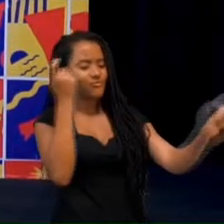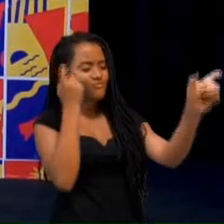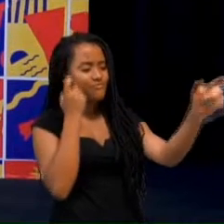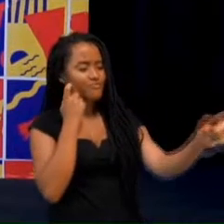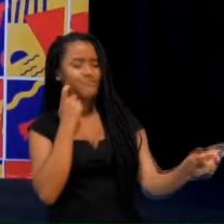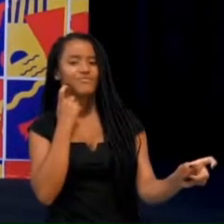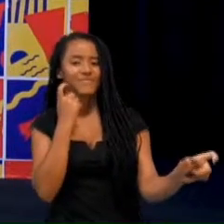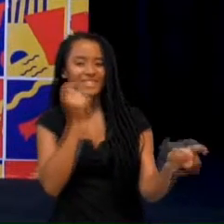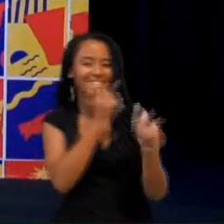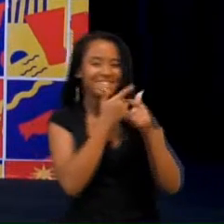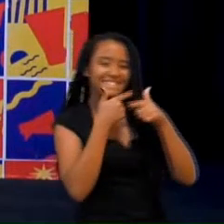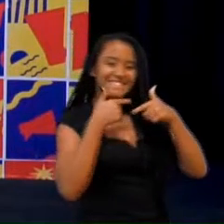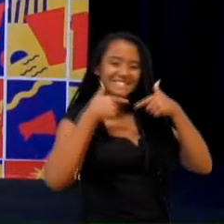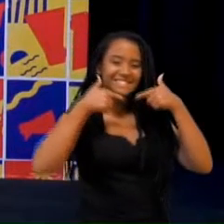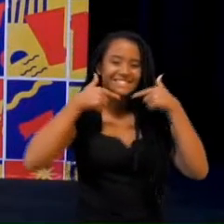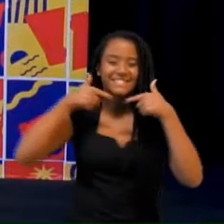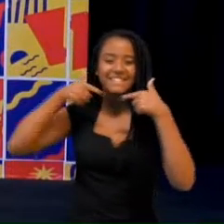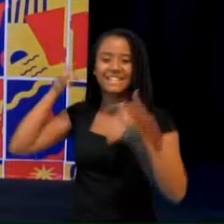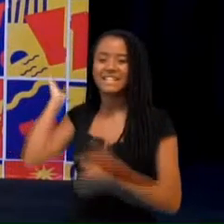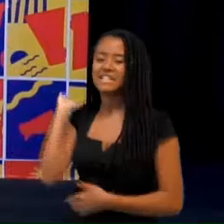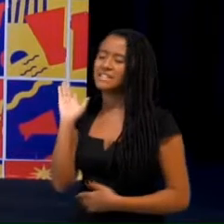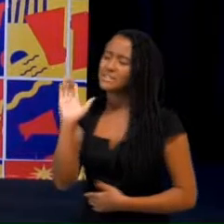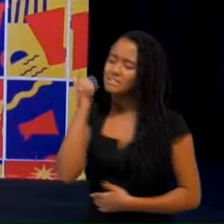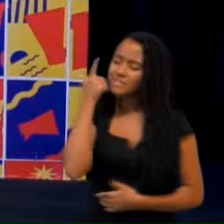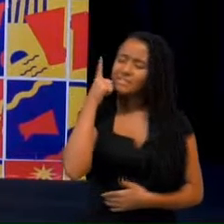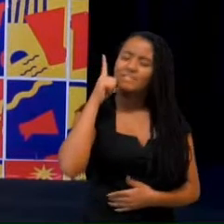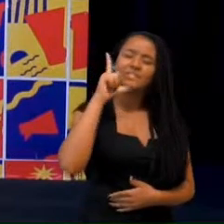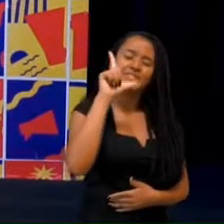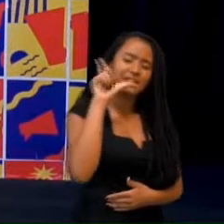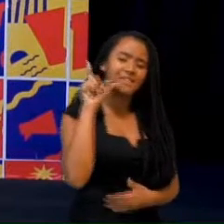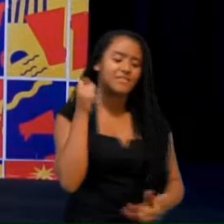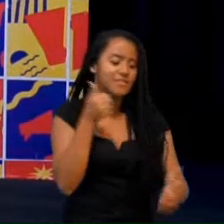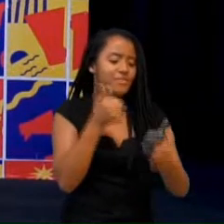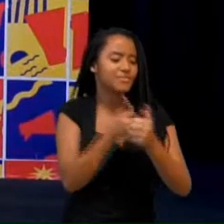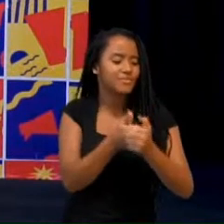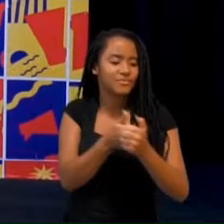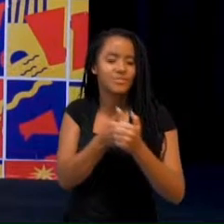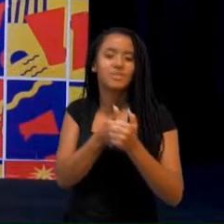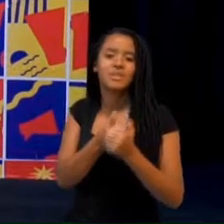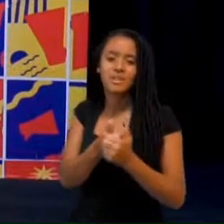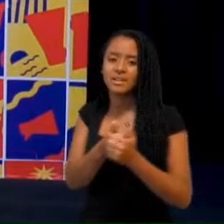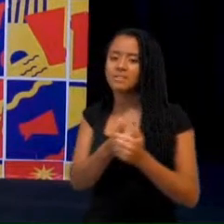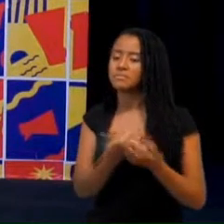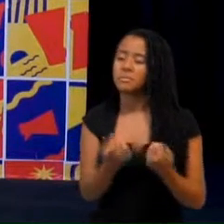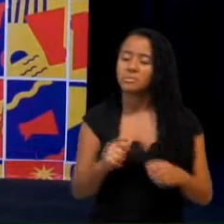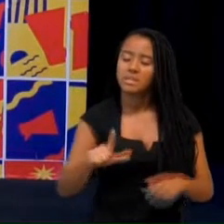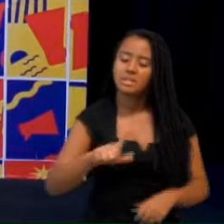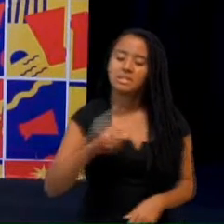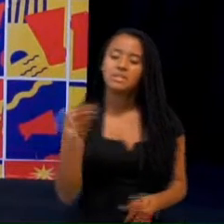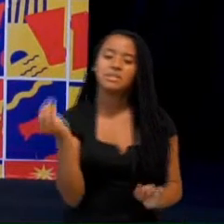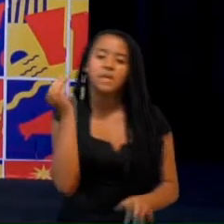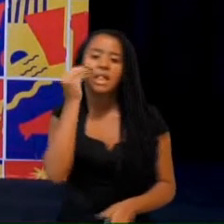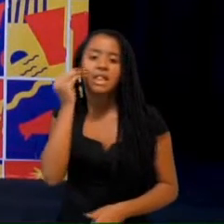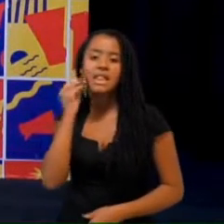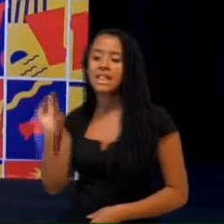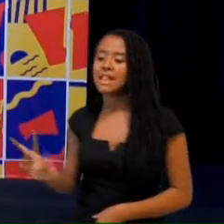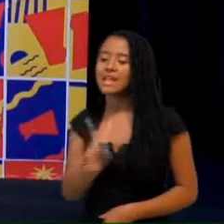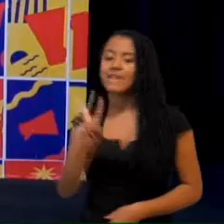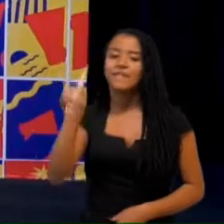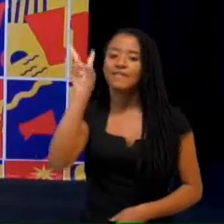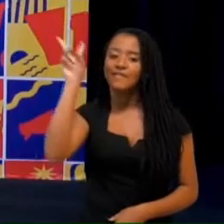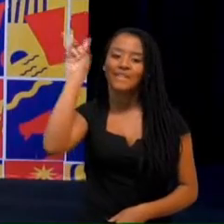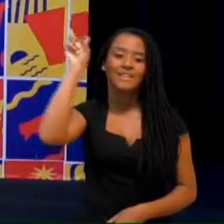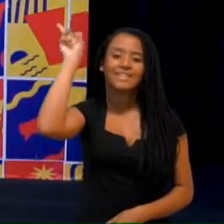assim de graça já me ganhou nem preciso mais tentar vencer me